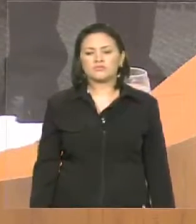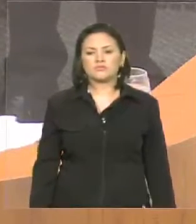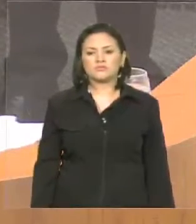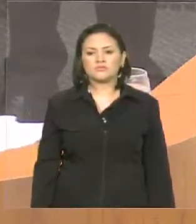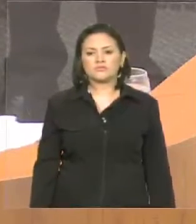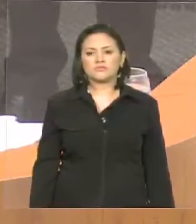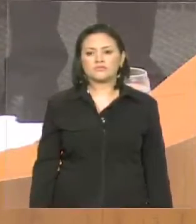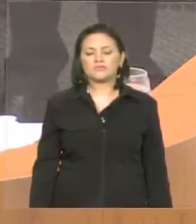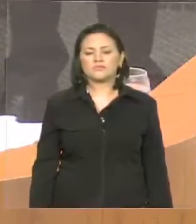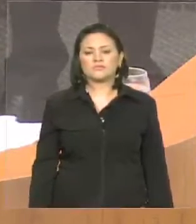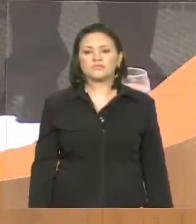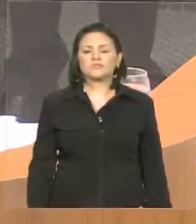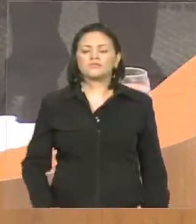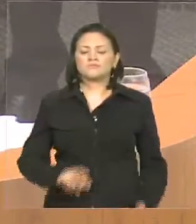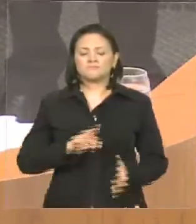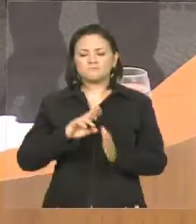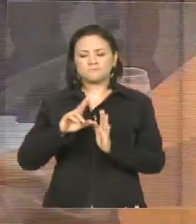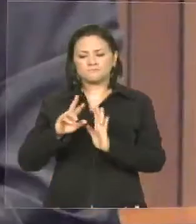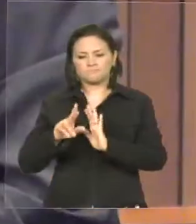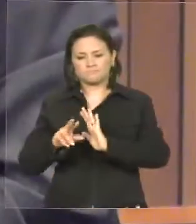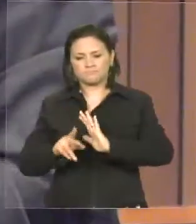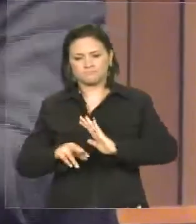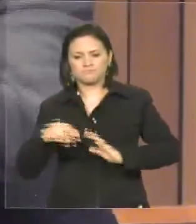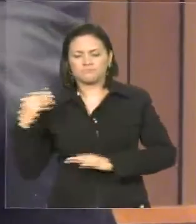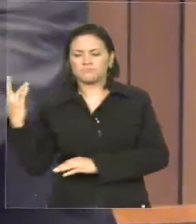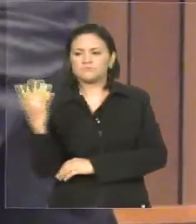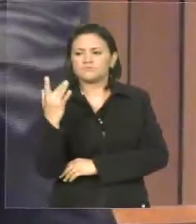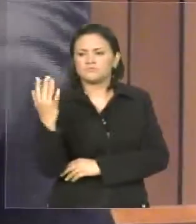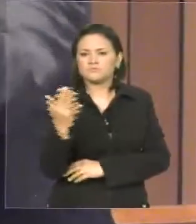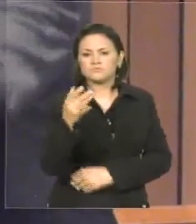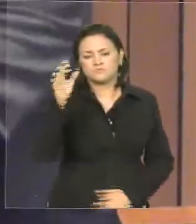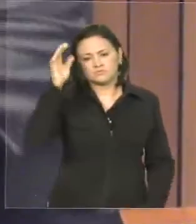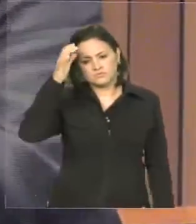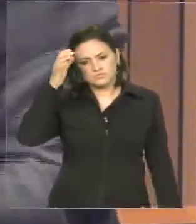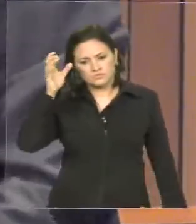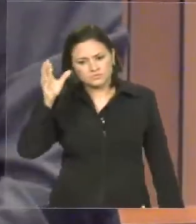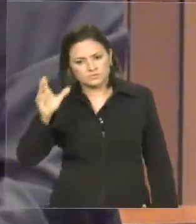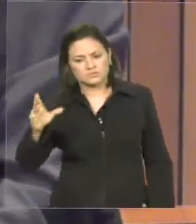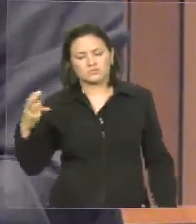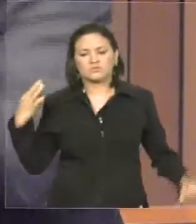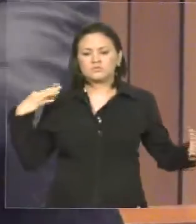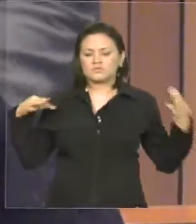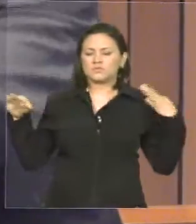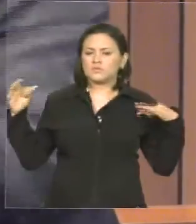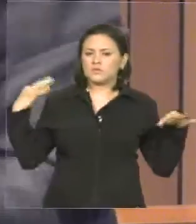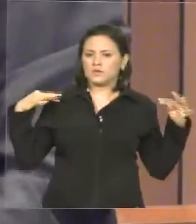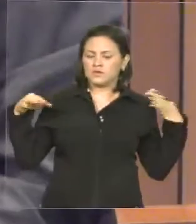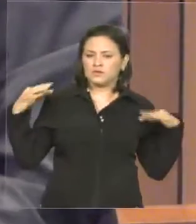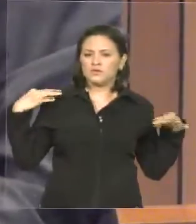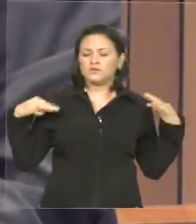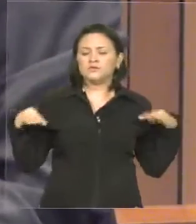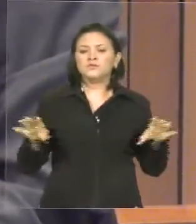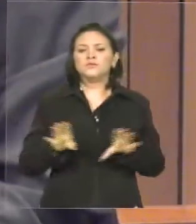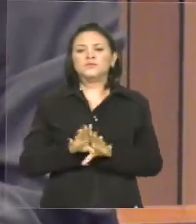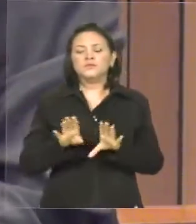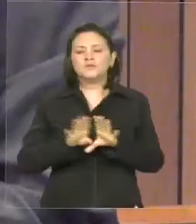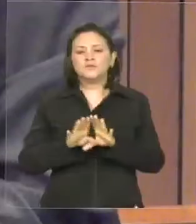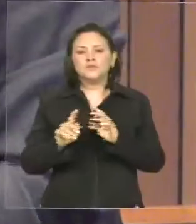riqueza que nós temos em cultura, em paisagem, em turismo e também na nossa